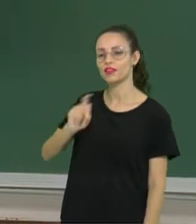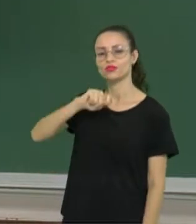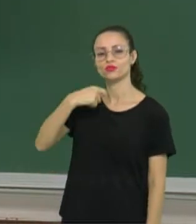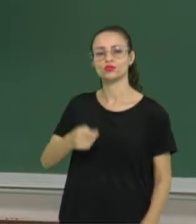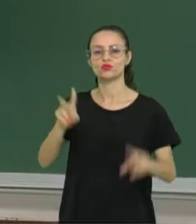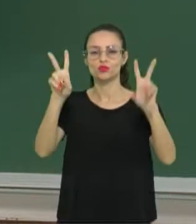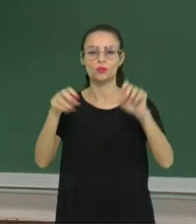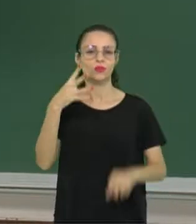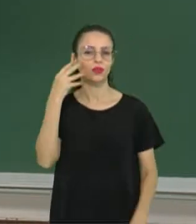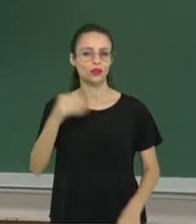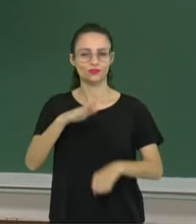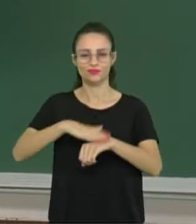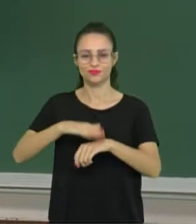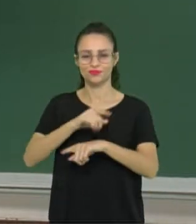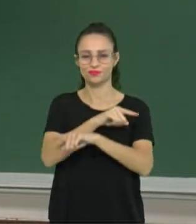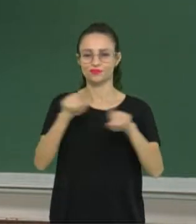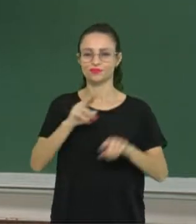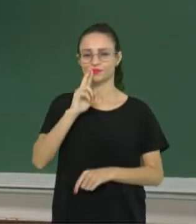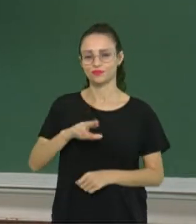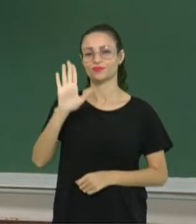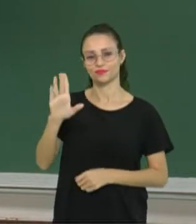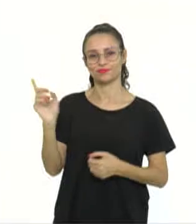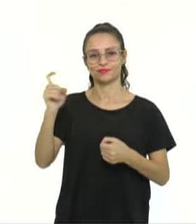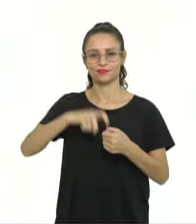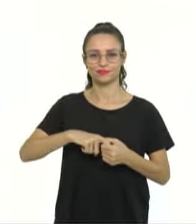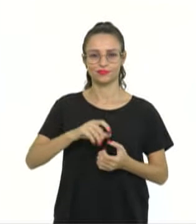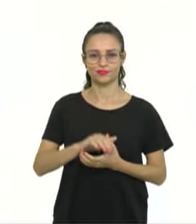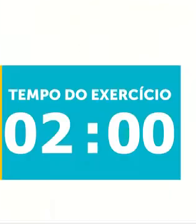gatos? Vou dar um tempinho para vocês responderem e a gente já volta.